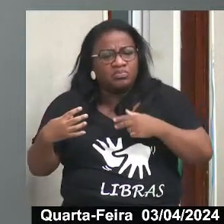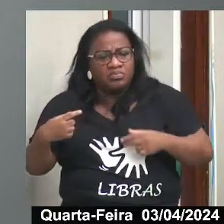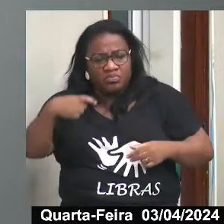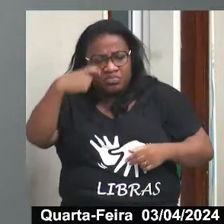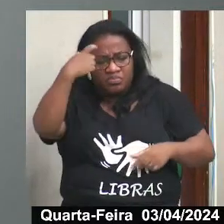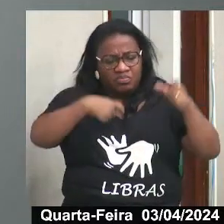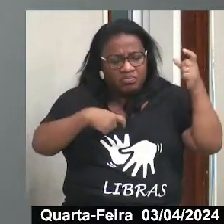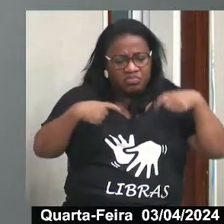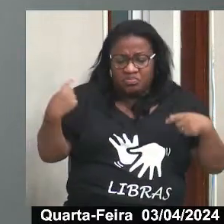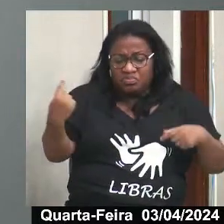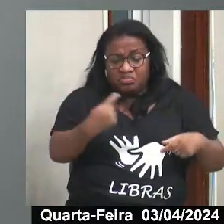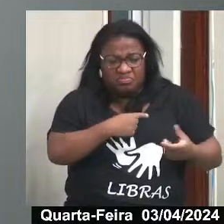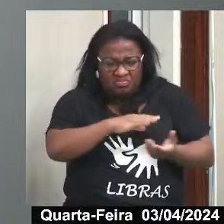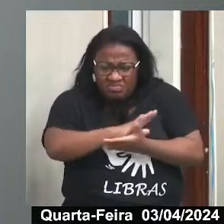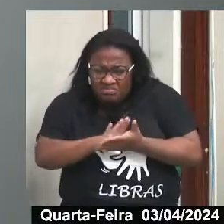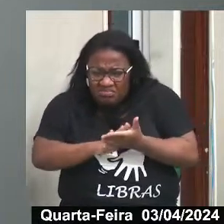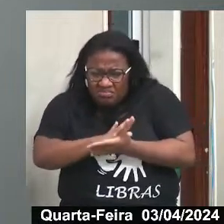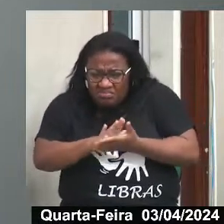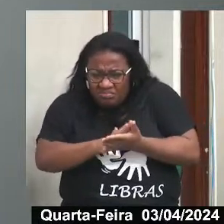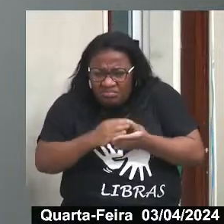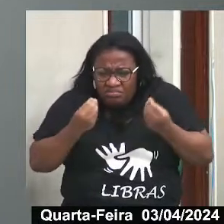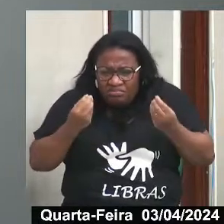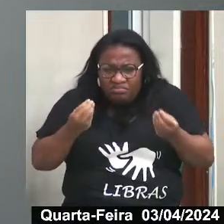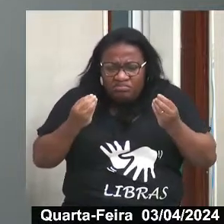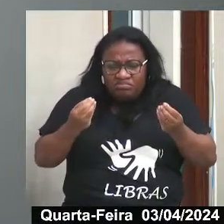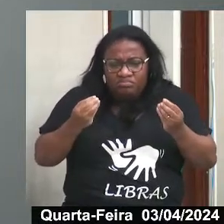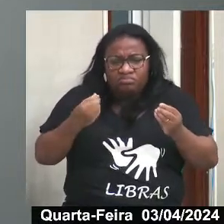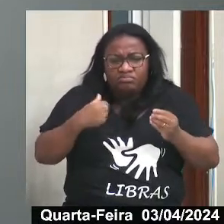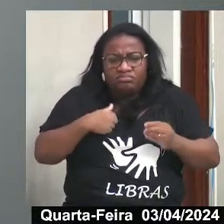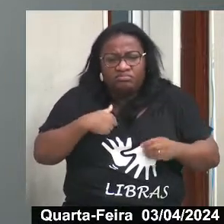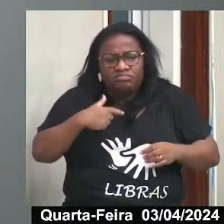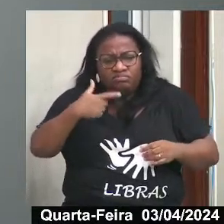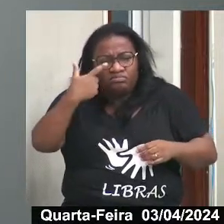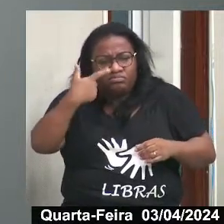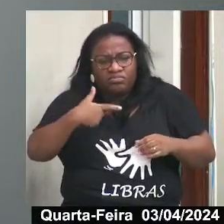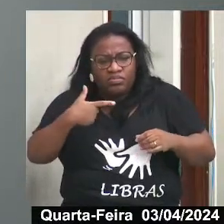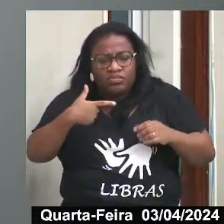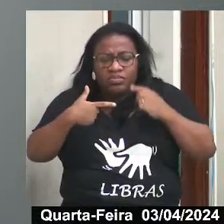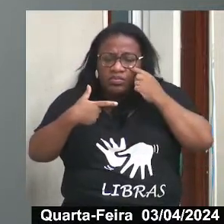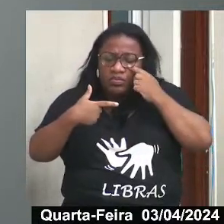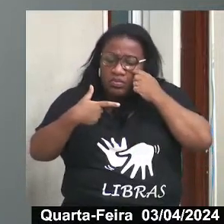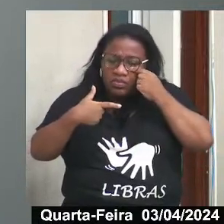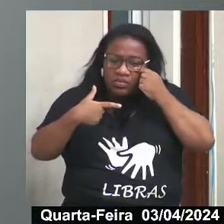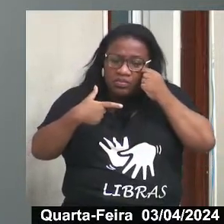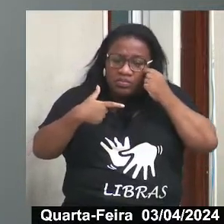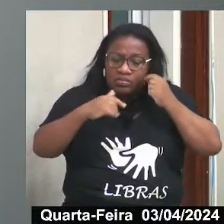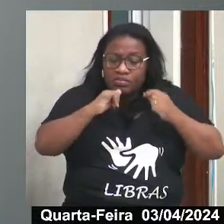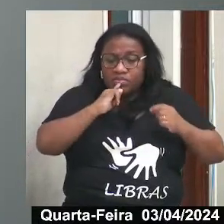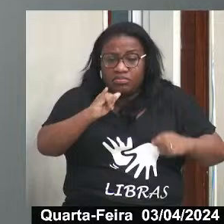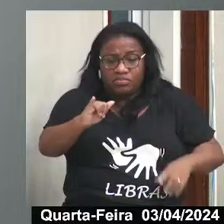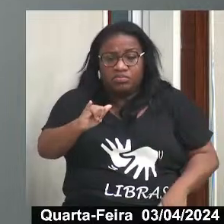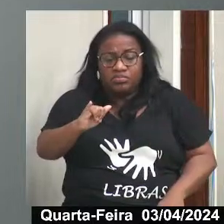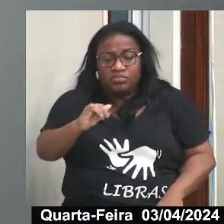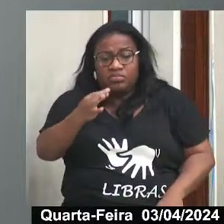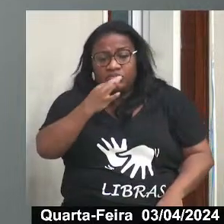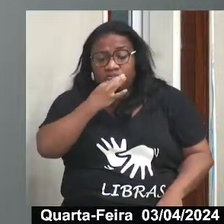algo insignificante, e isso me chateia muito. Eu, quando eu tenho uma opinião, eu não faço nada quando eu venho a essa